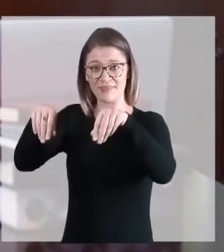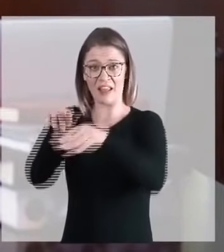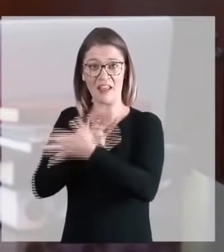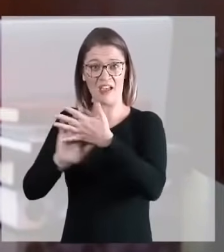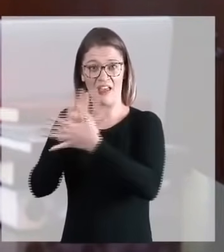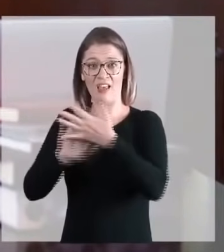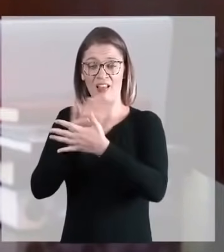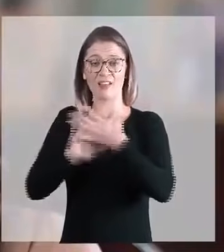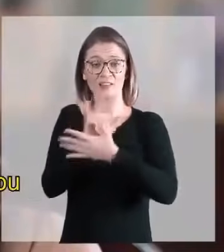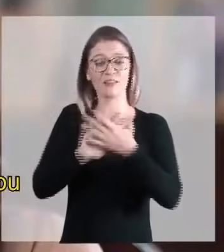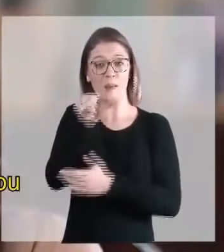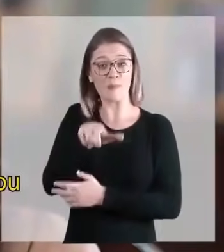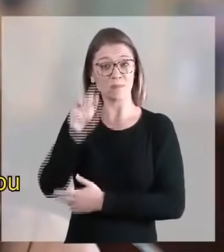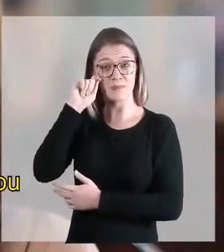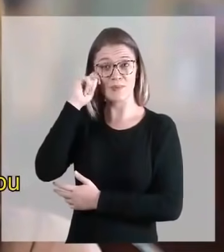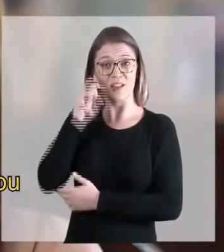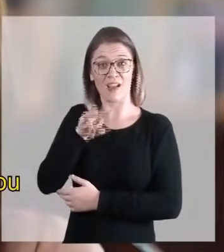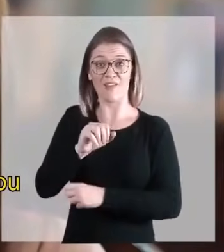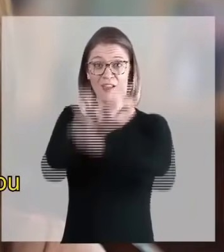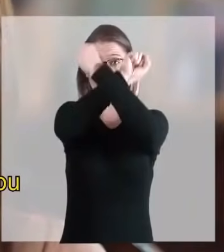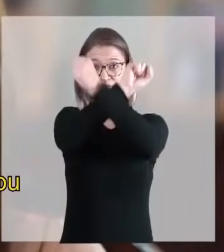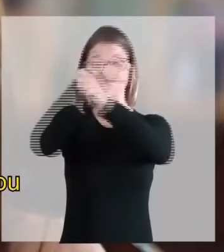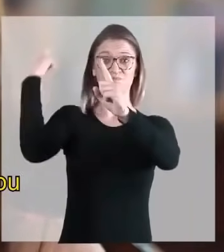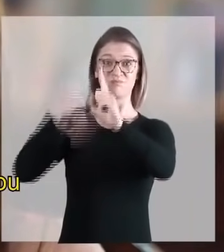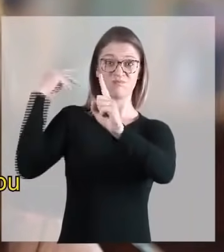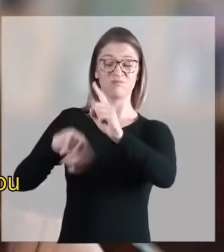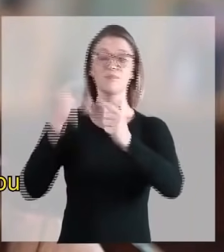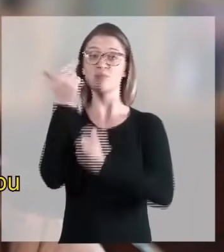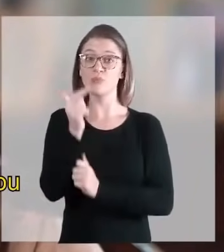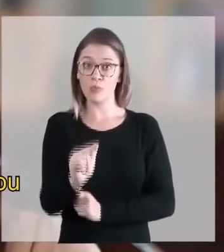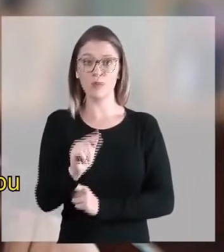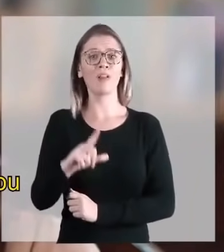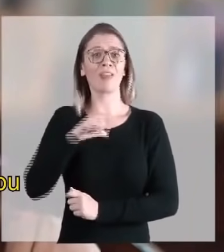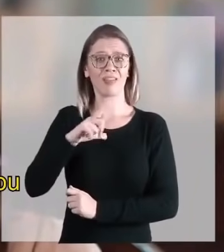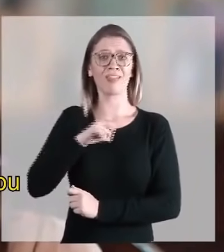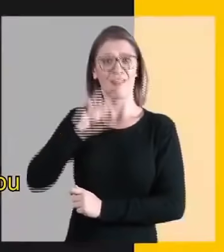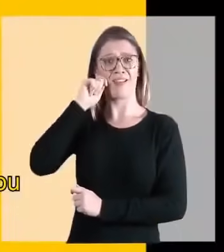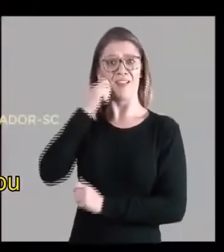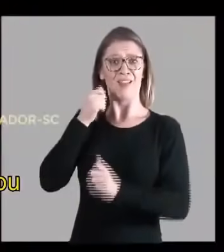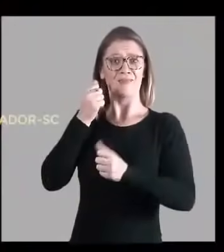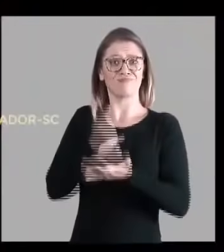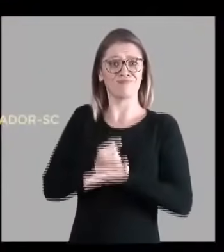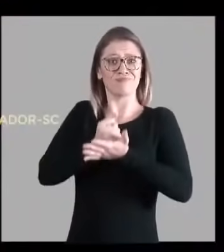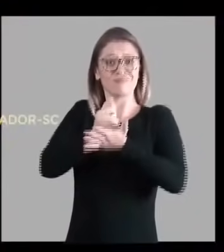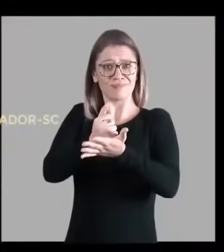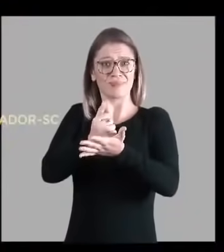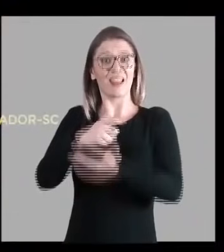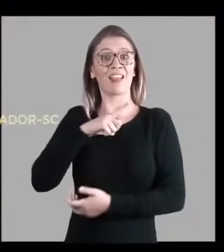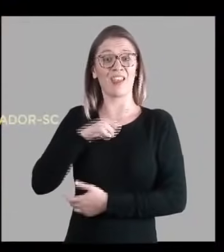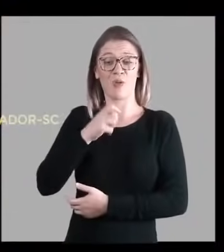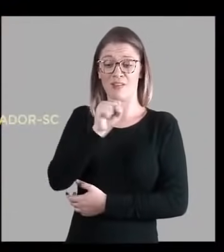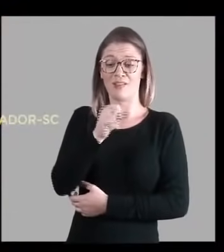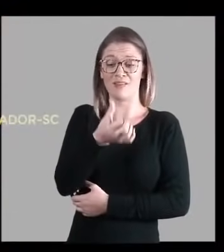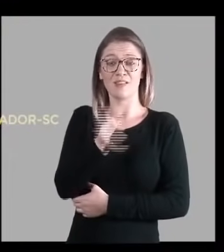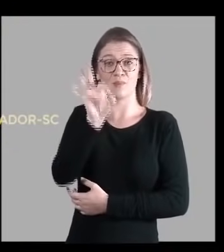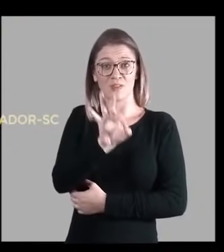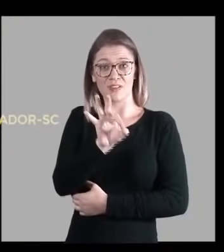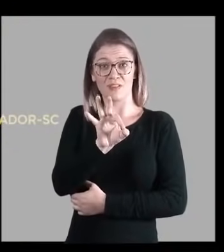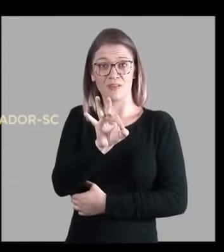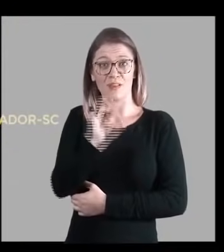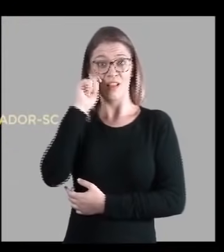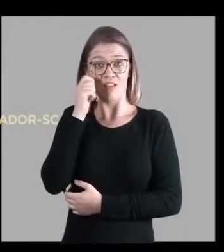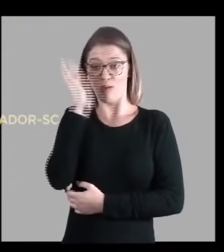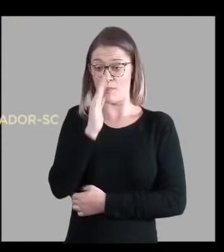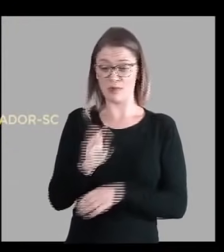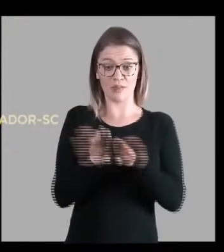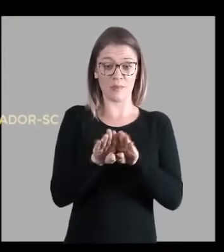do presidente Bolsonaro. E aí, nesse momento, a aluna gravou tudo que a professora falou. Então ele falou que ele, eleito presidente, ele,